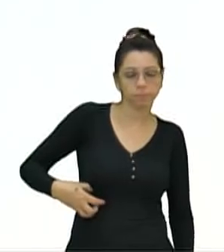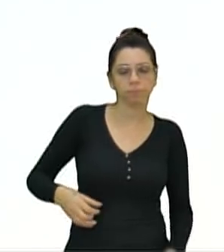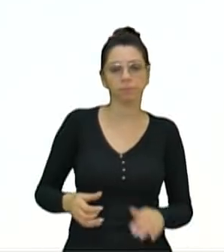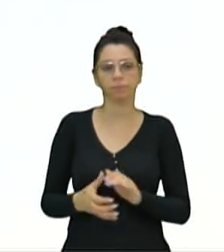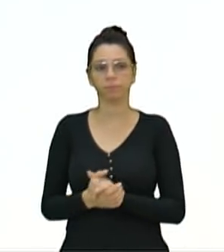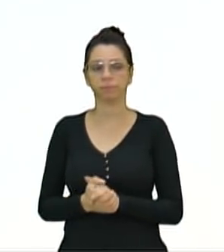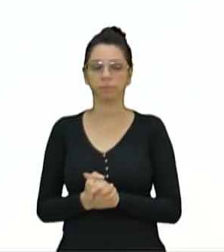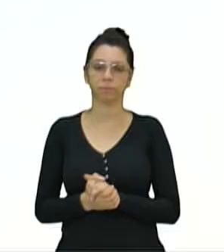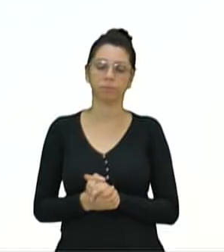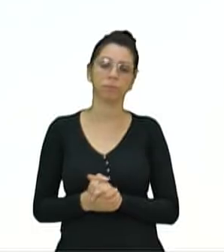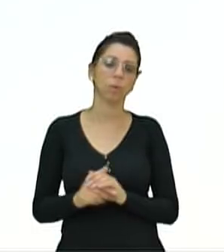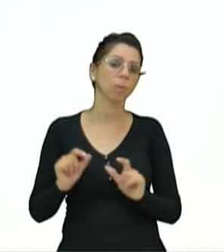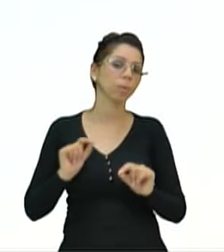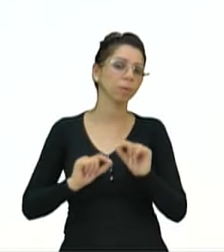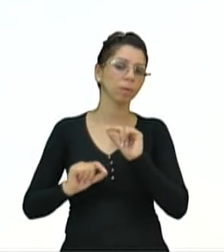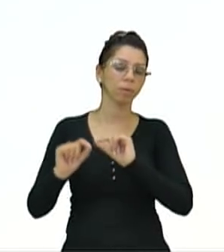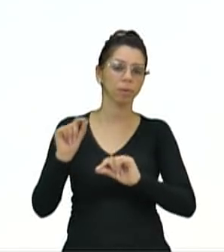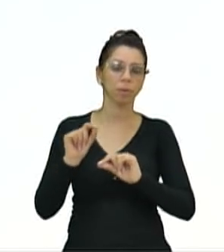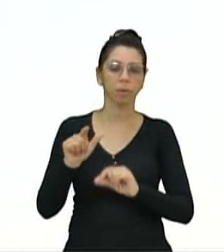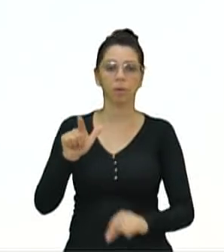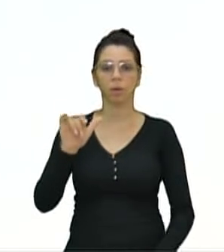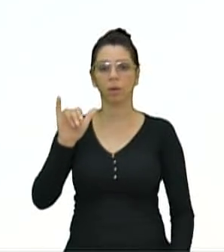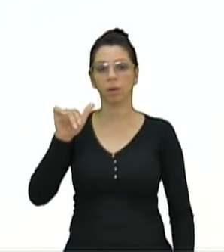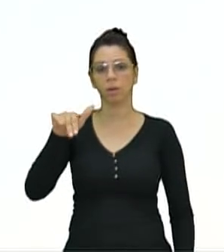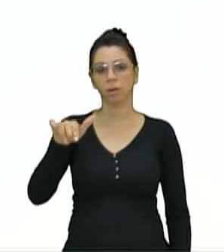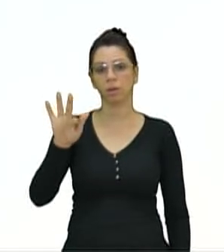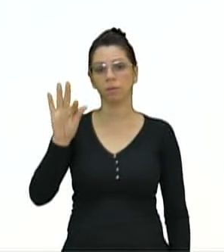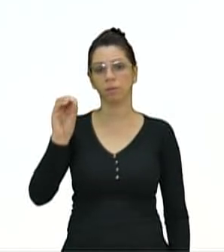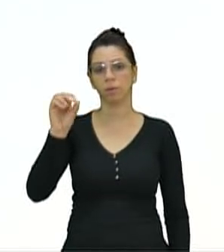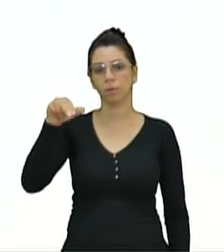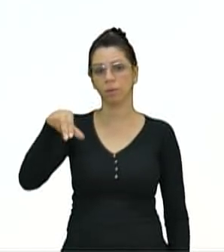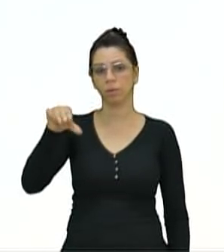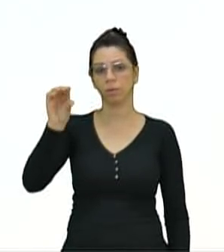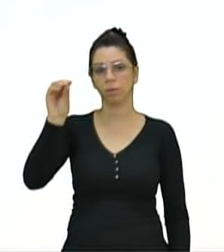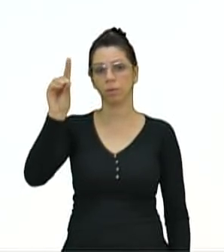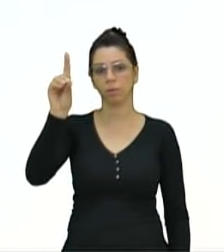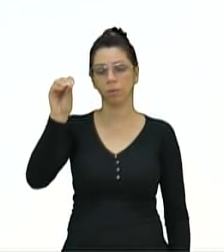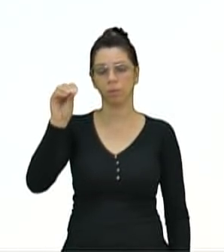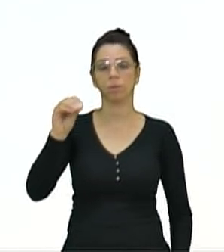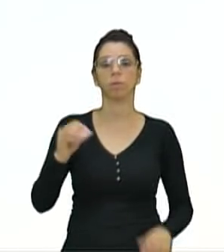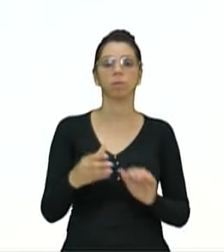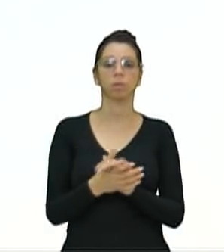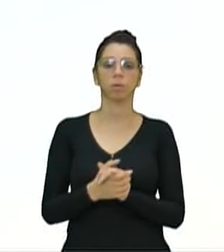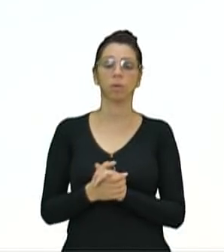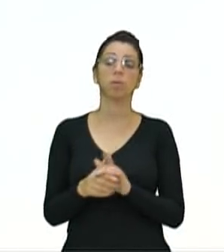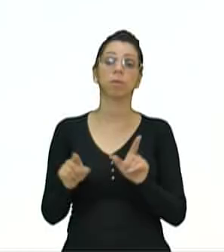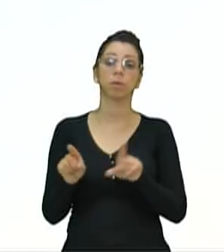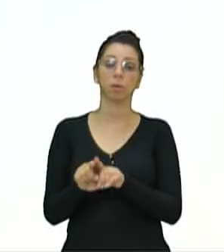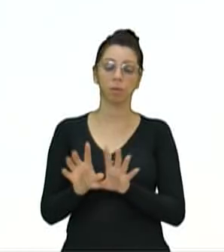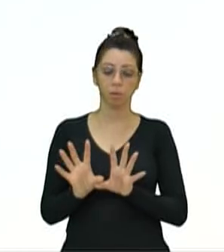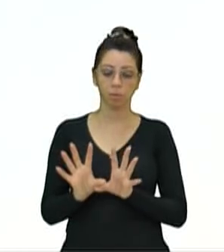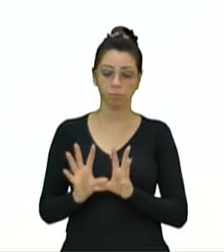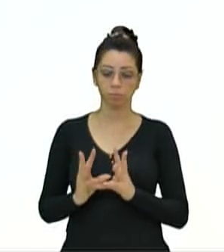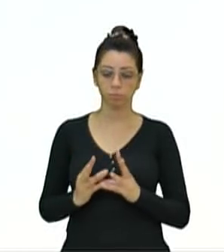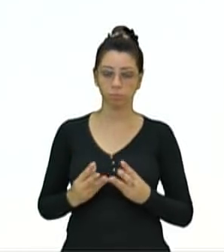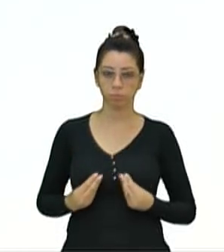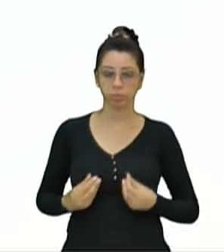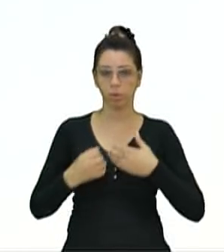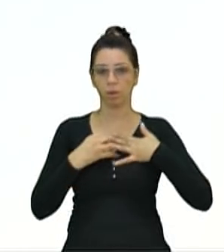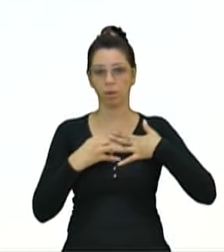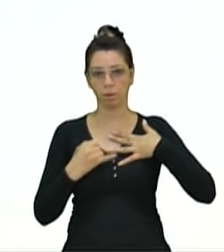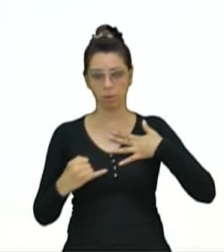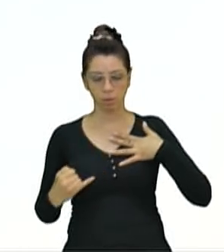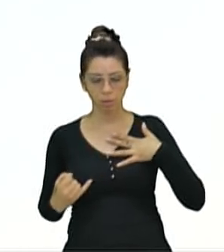órgão rico também em linfonodos, então agora você já sabe, ele vai filtrar a linfa, vai